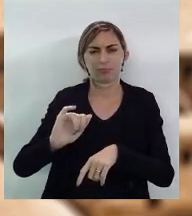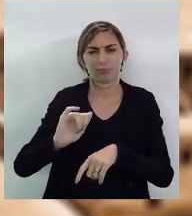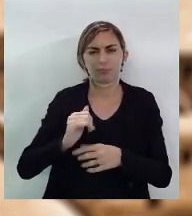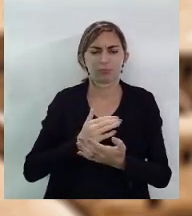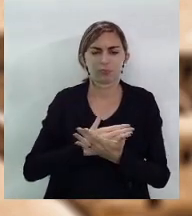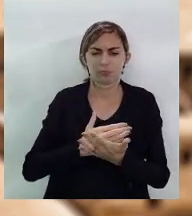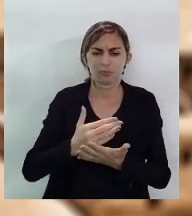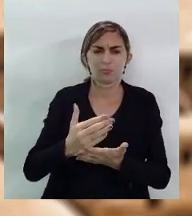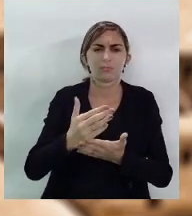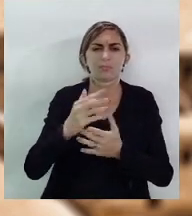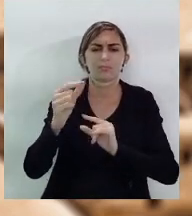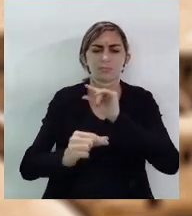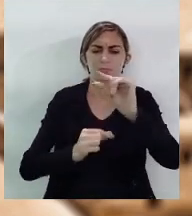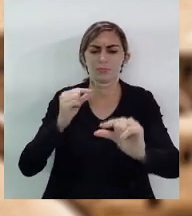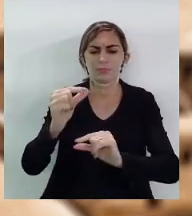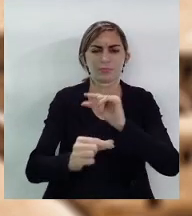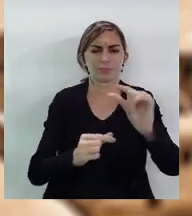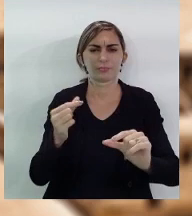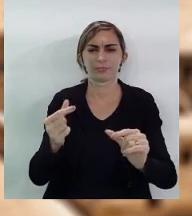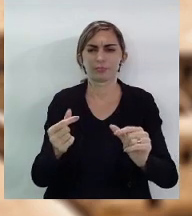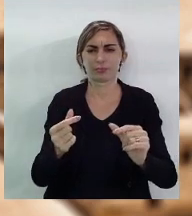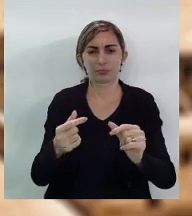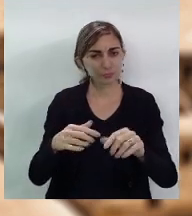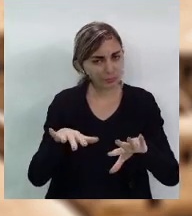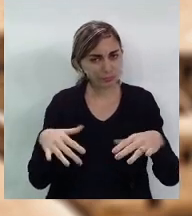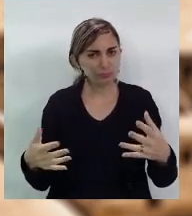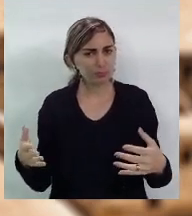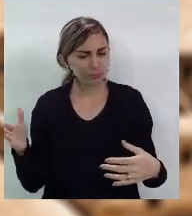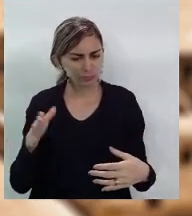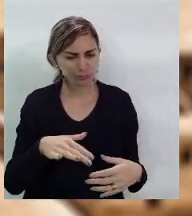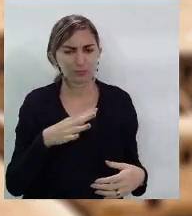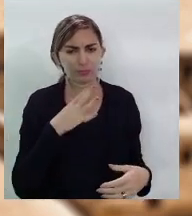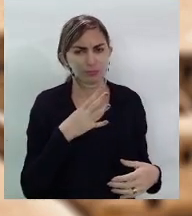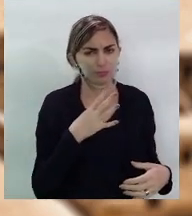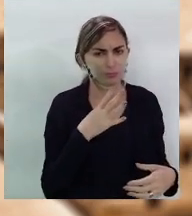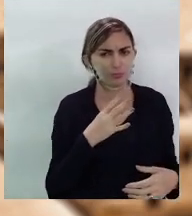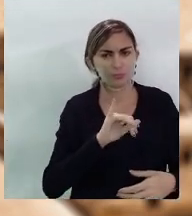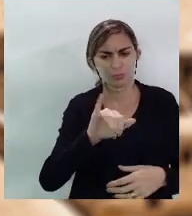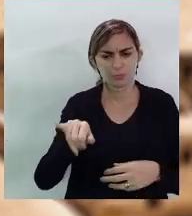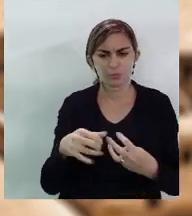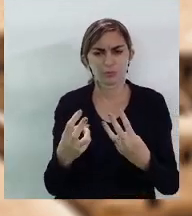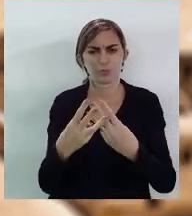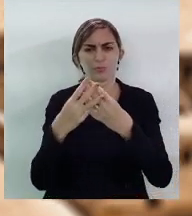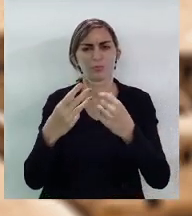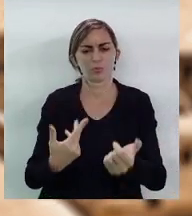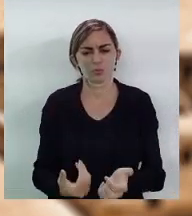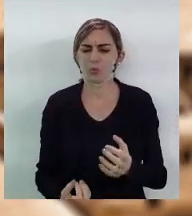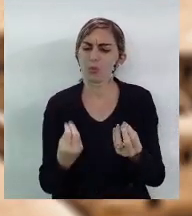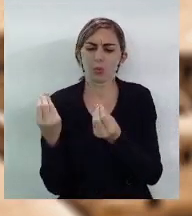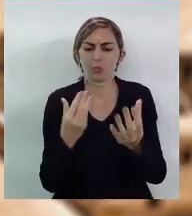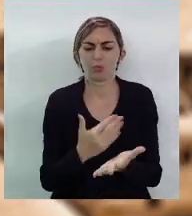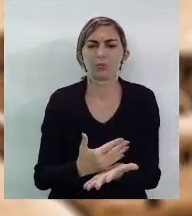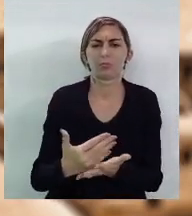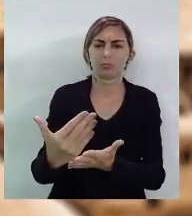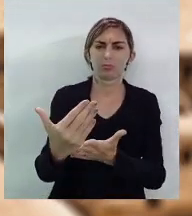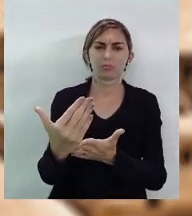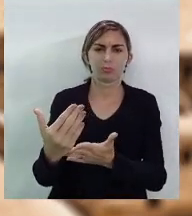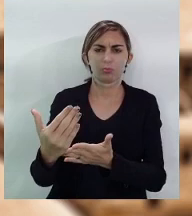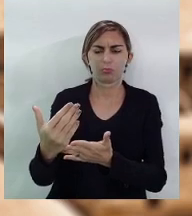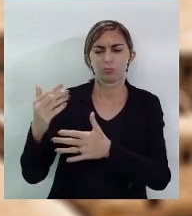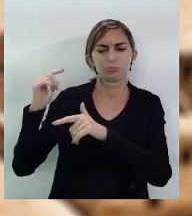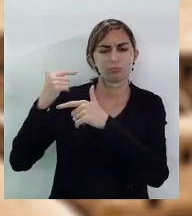um pouco nessa atmosfera. Então, vamos conhecer o judaísmo, suas origens, seus